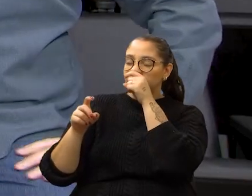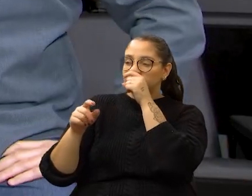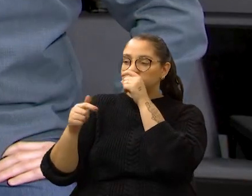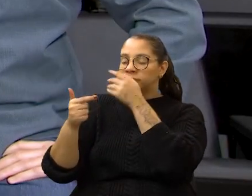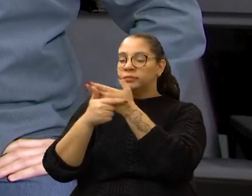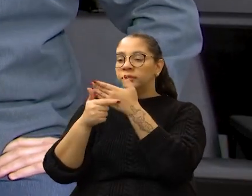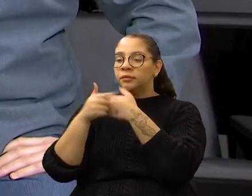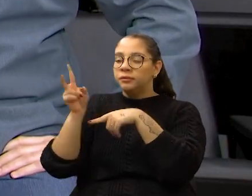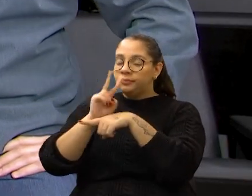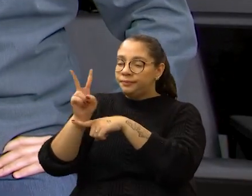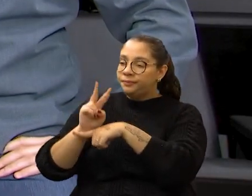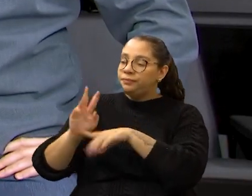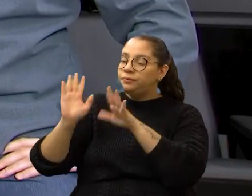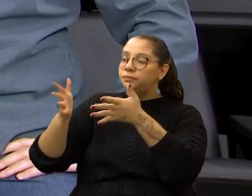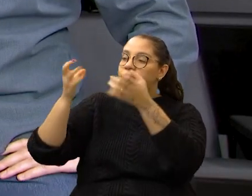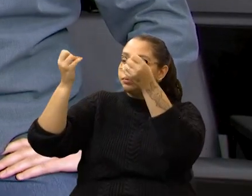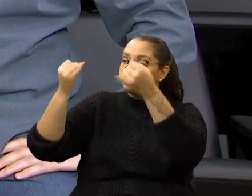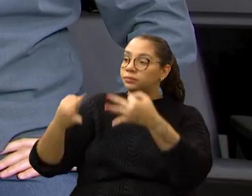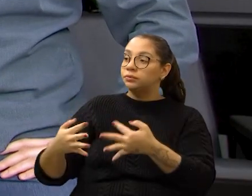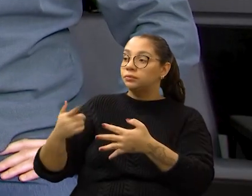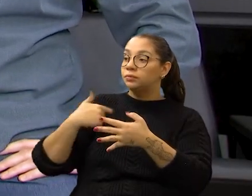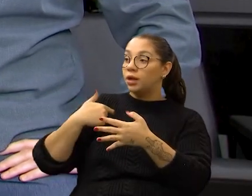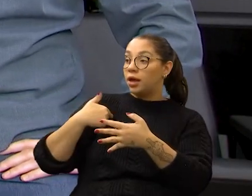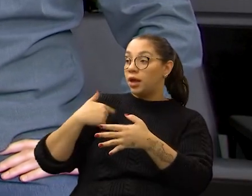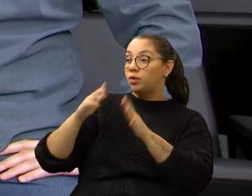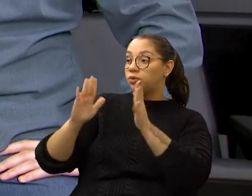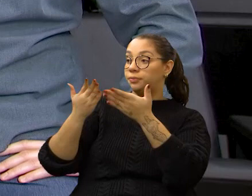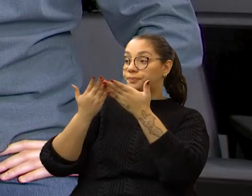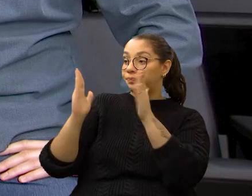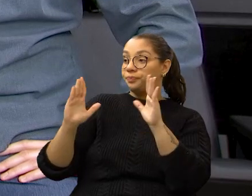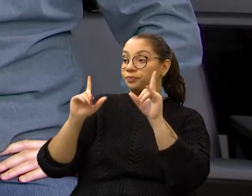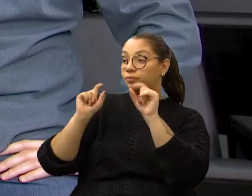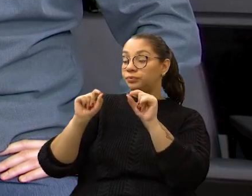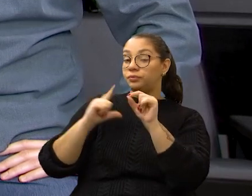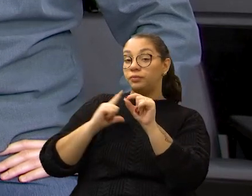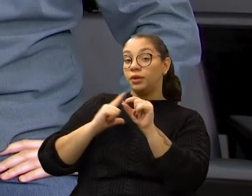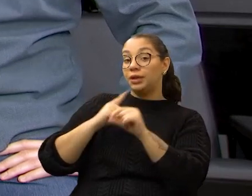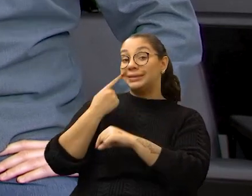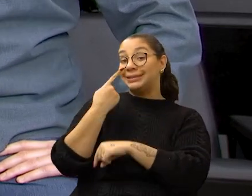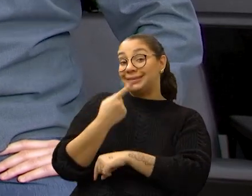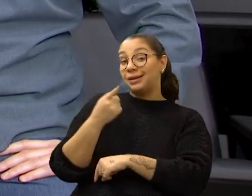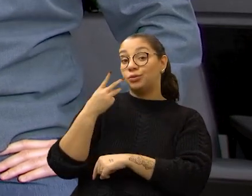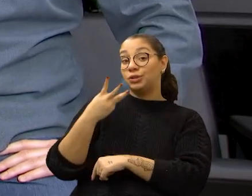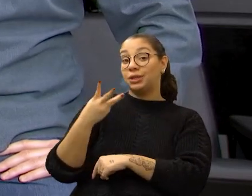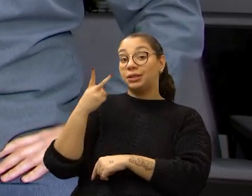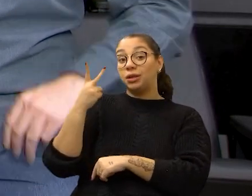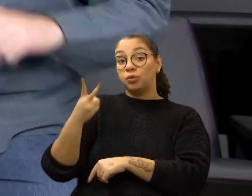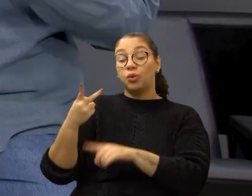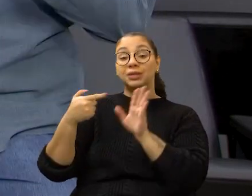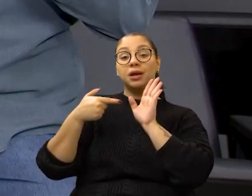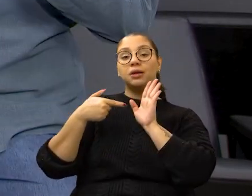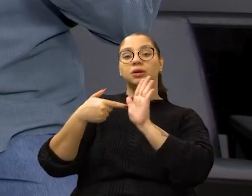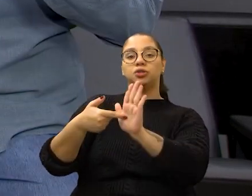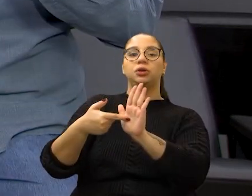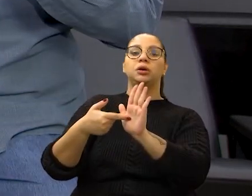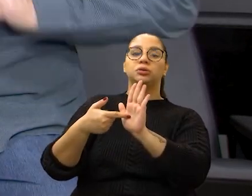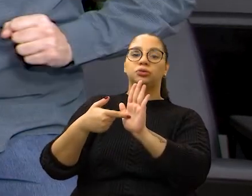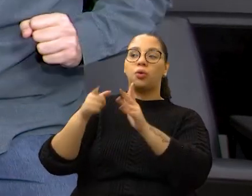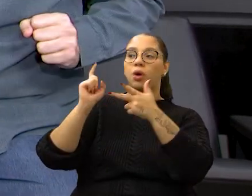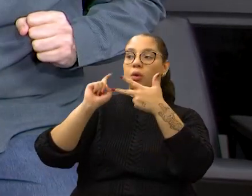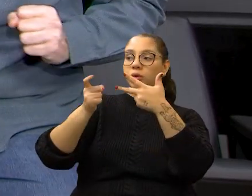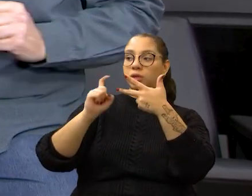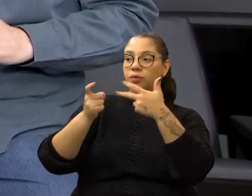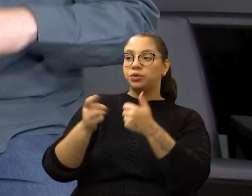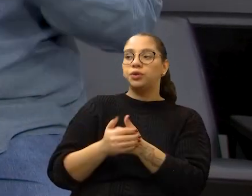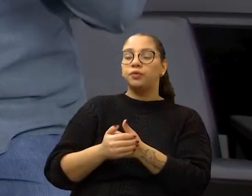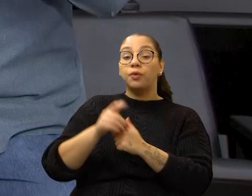de fiscalização que você acabou de citar, eu falei na minha abertura que você já fez 132 indicações